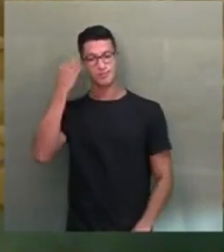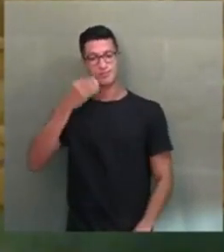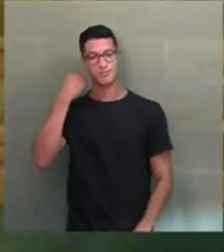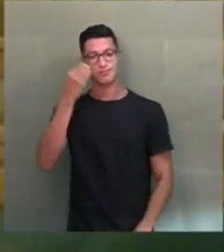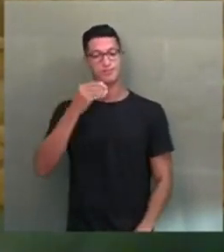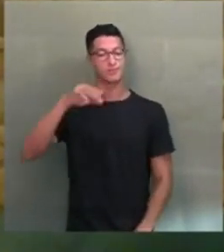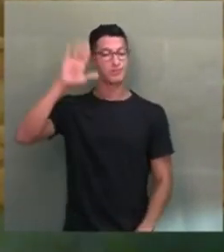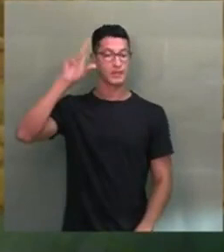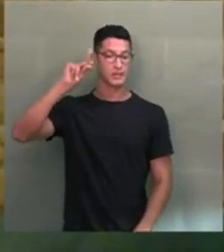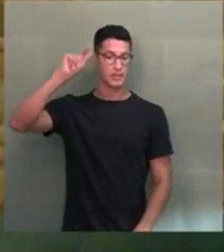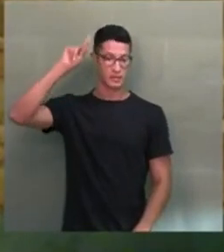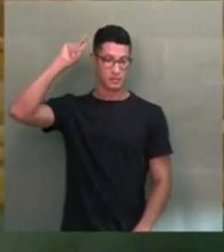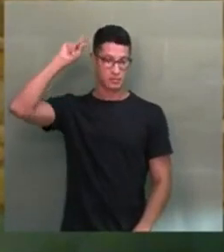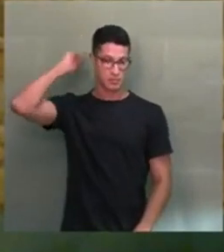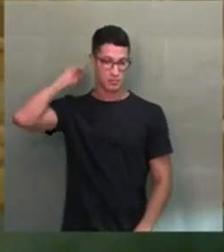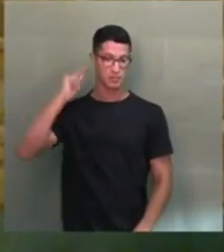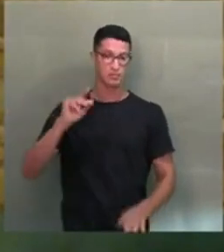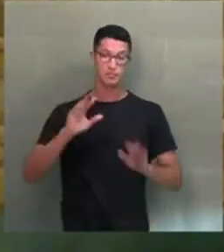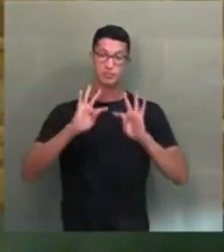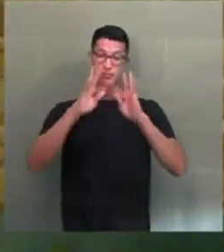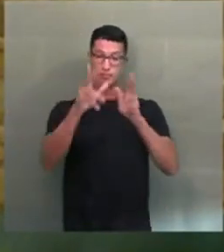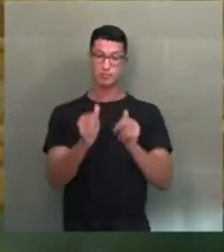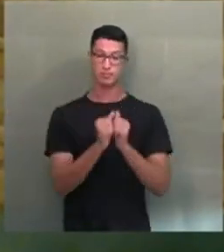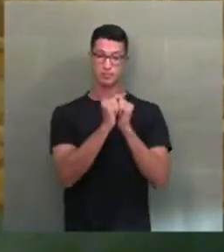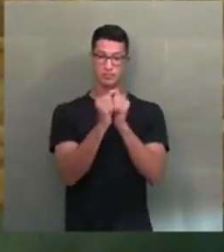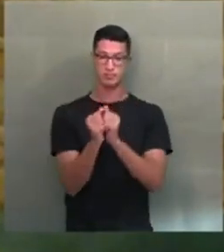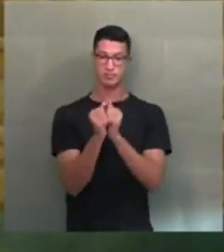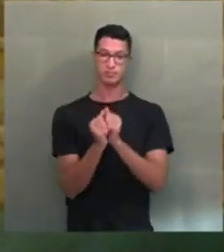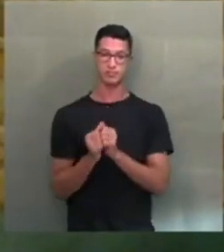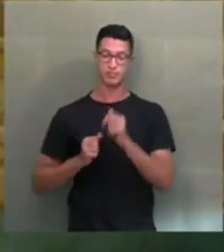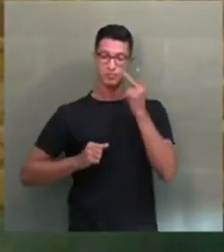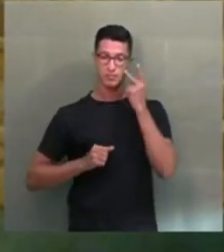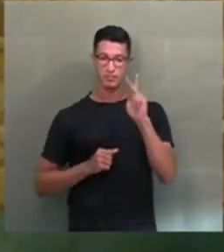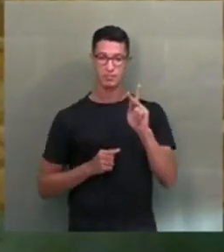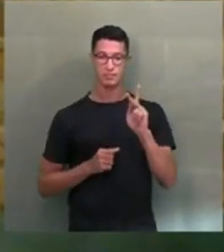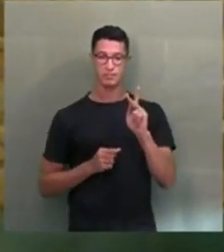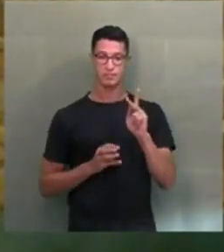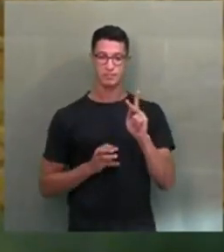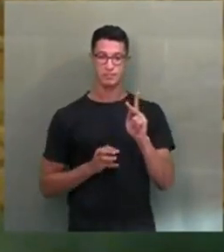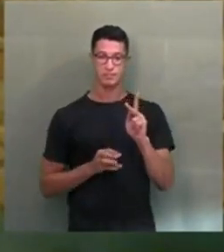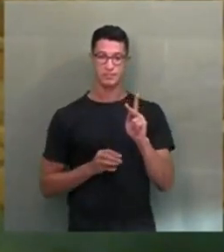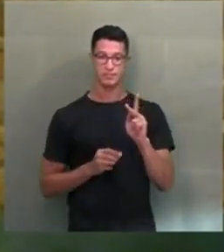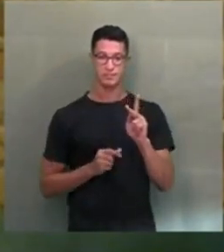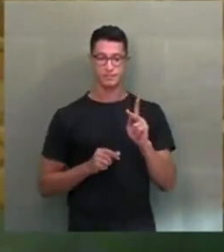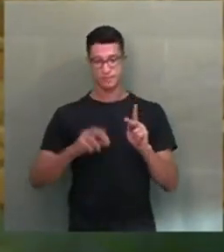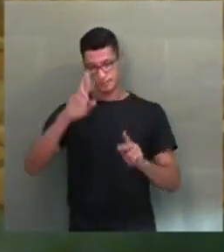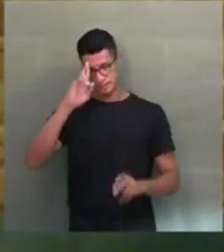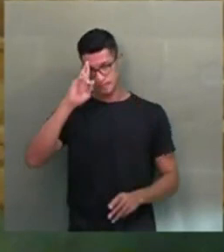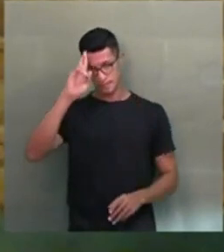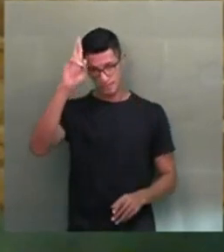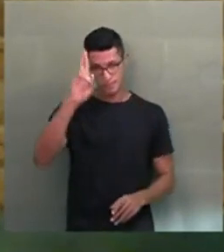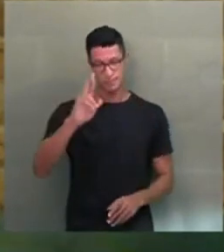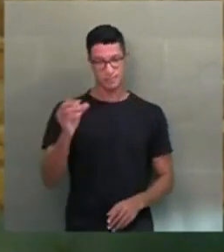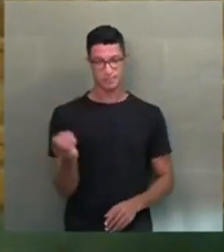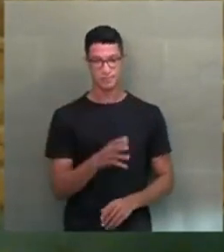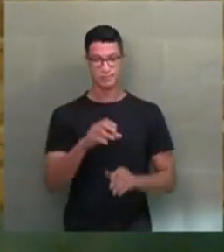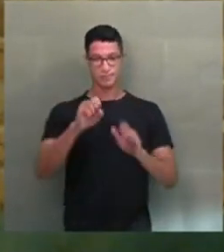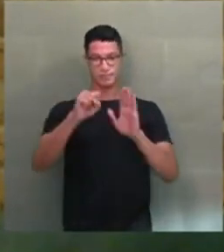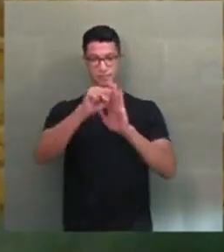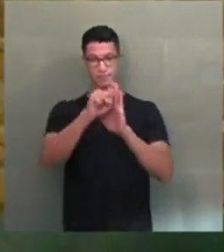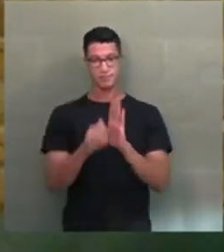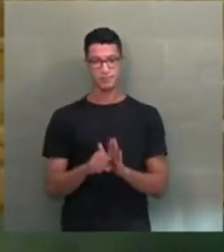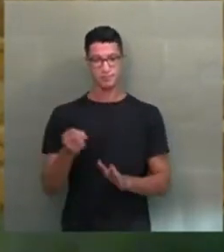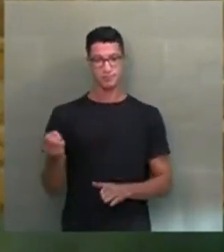mais antigos, todos juntos para, no raiar do novo século e do novo